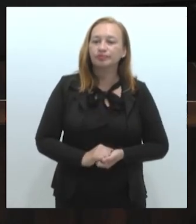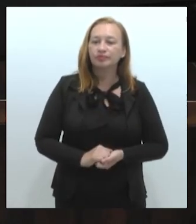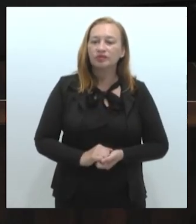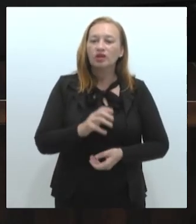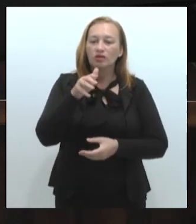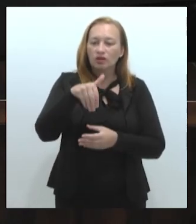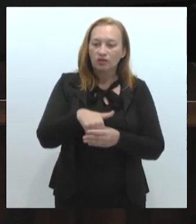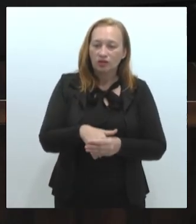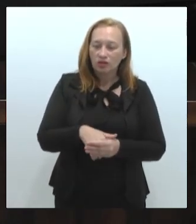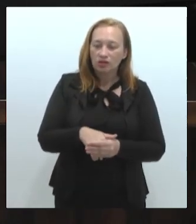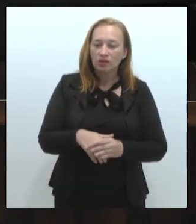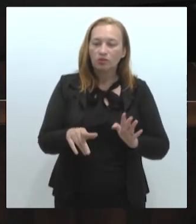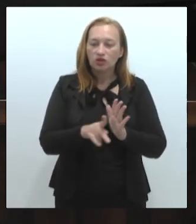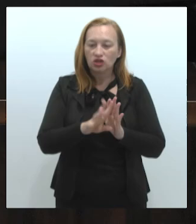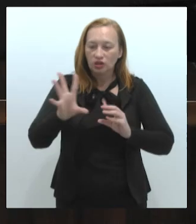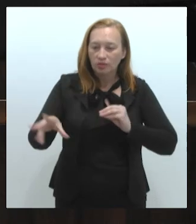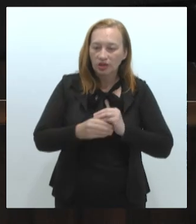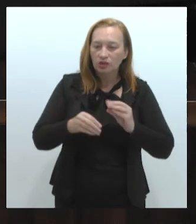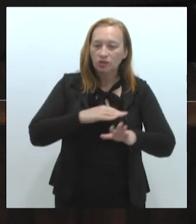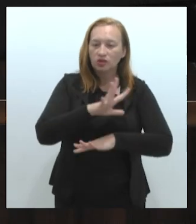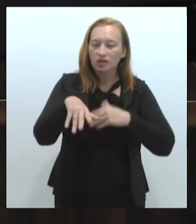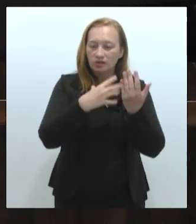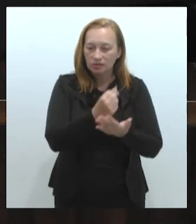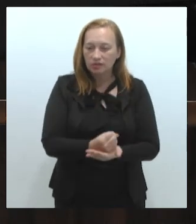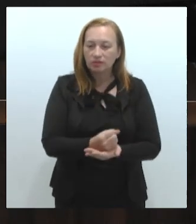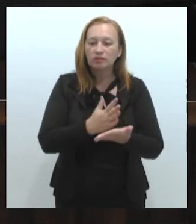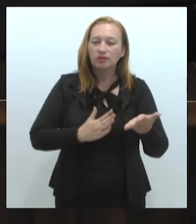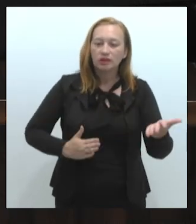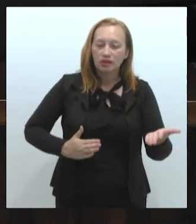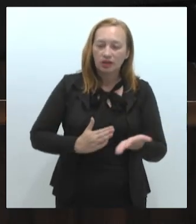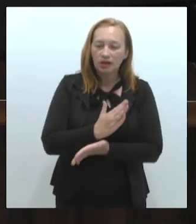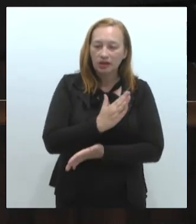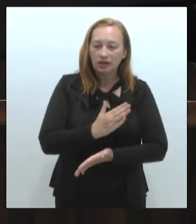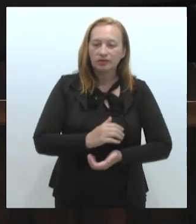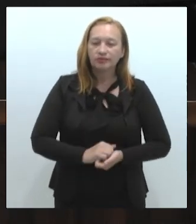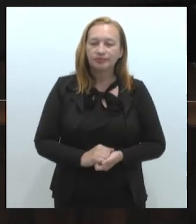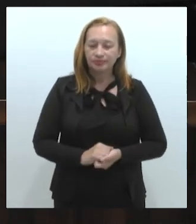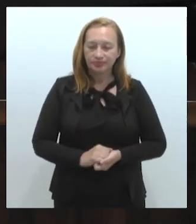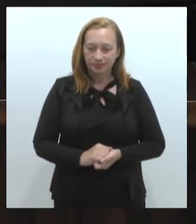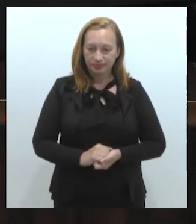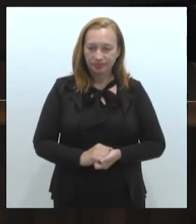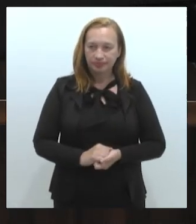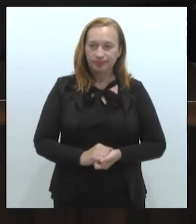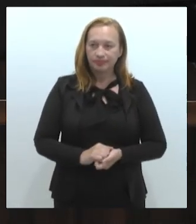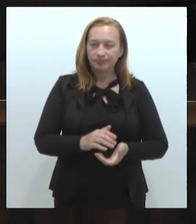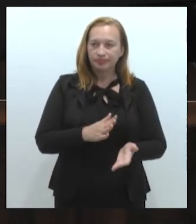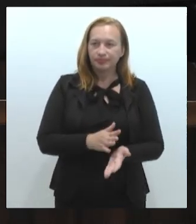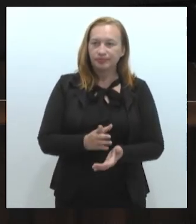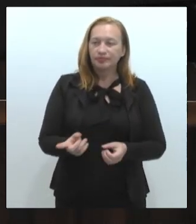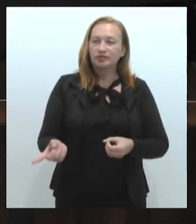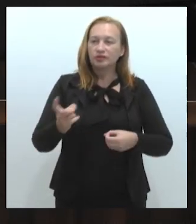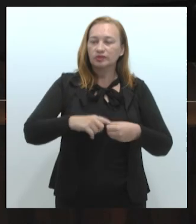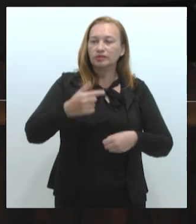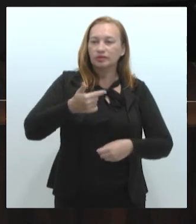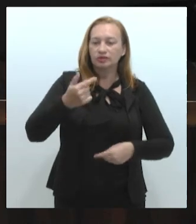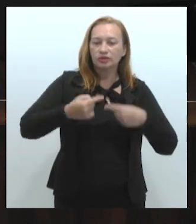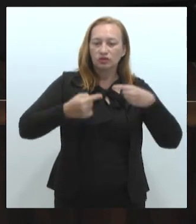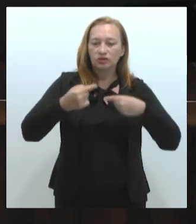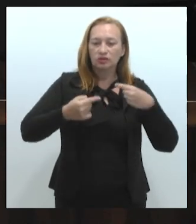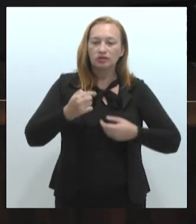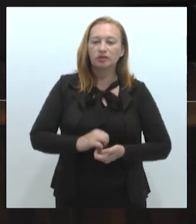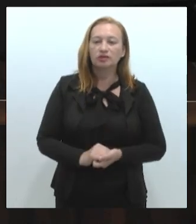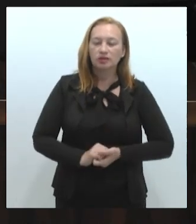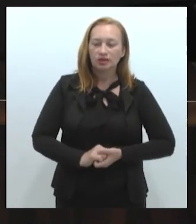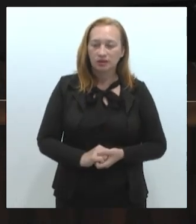Em votação, o projeto assim emendado. Senhores que aprovam, permaneçam como estão. Aprovado. Vai a redação do vencido para a segunda discussão.